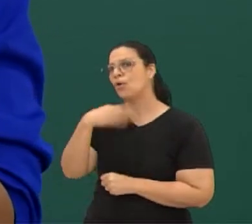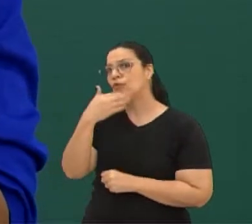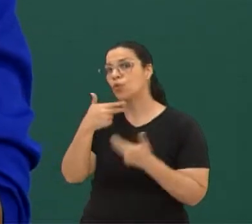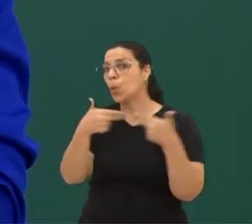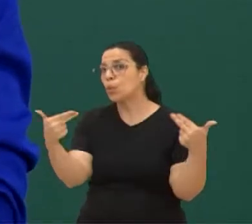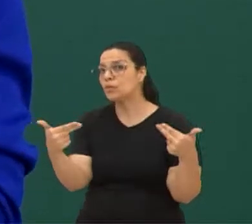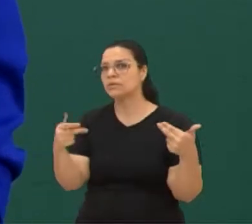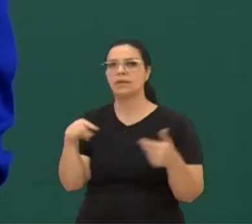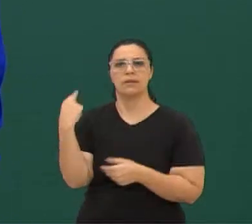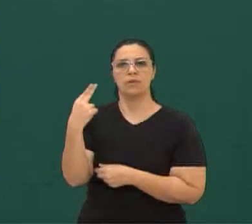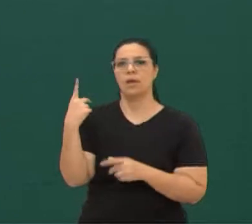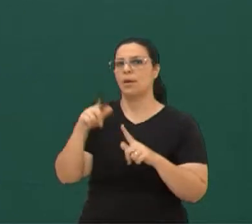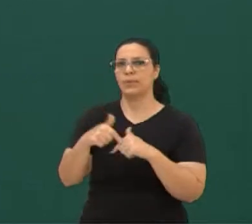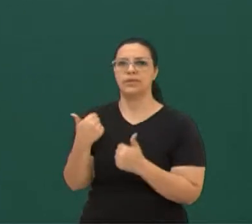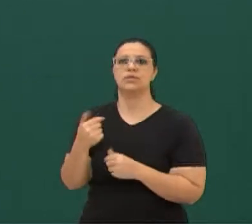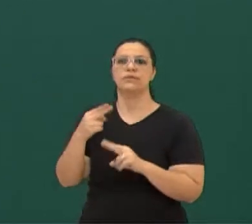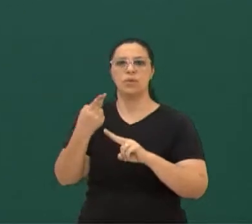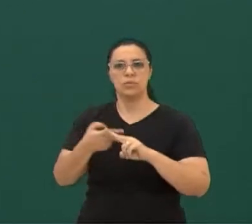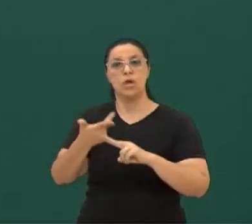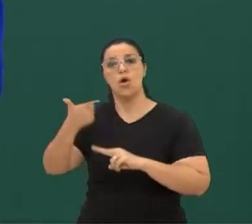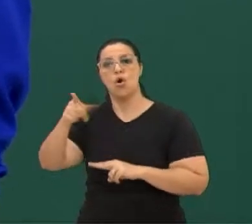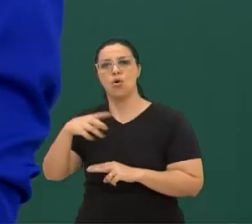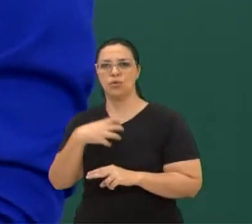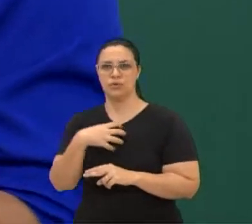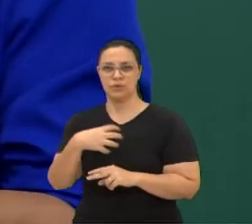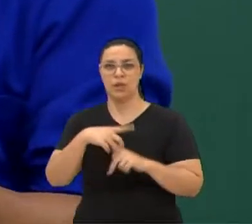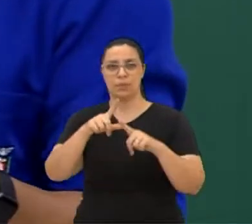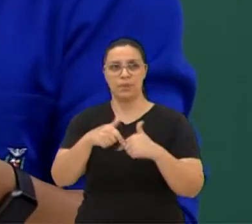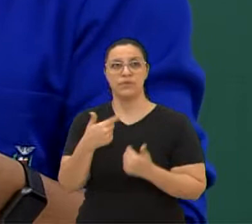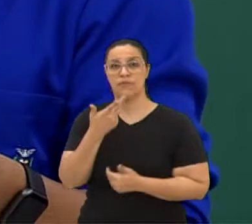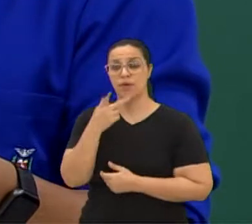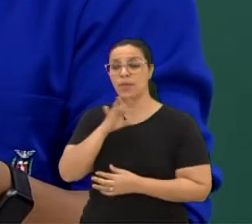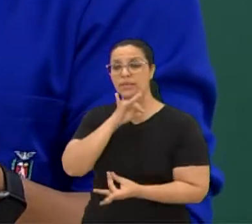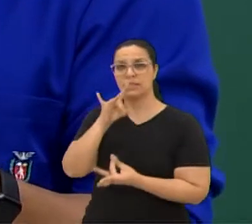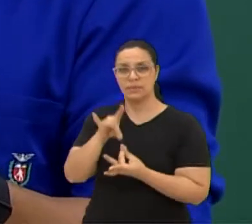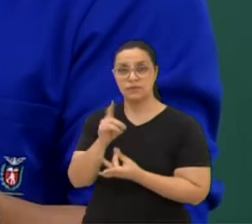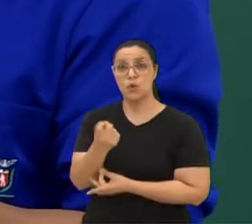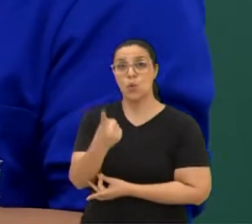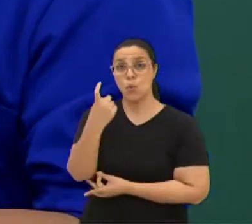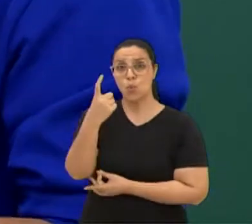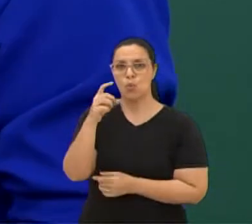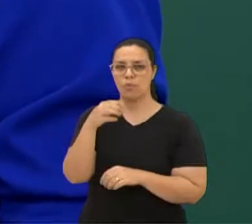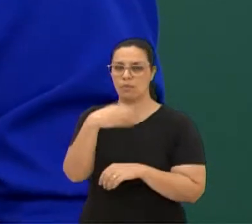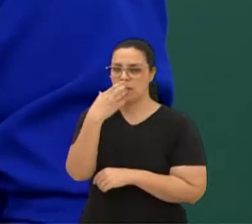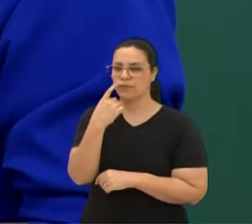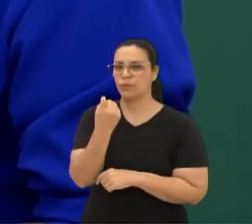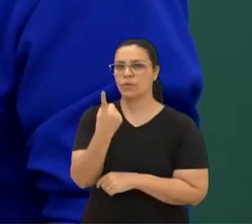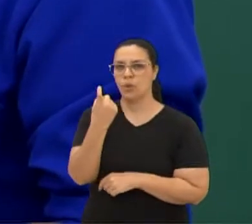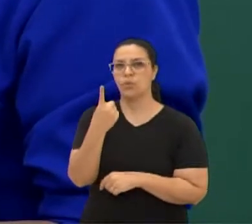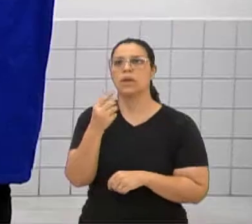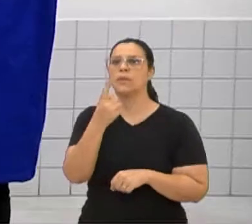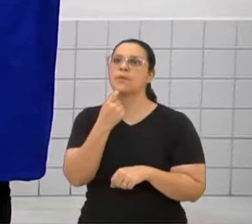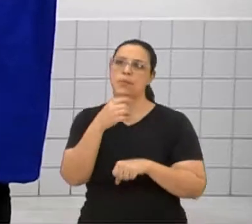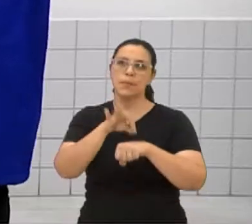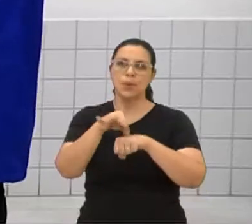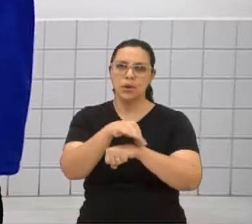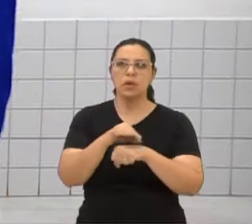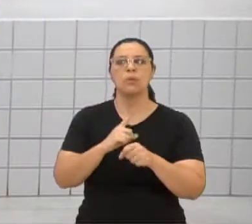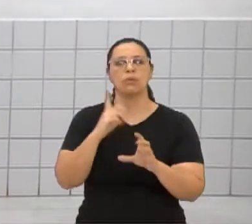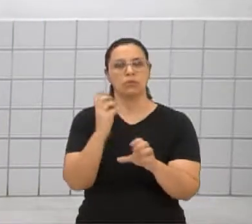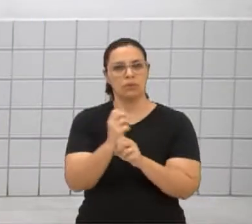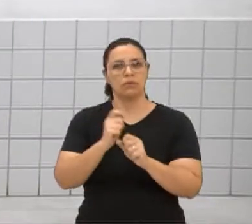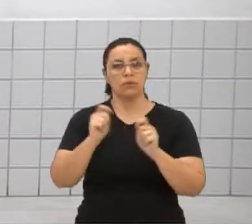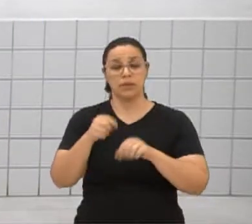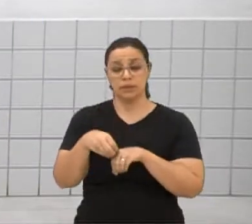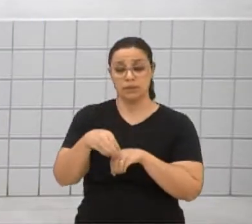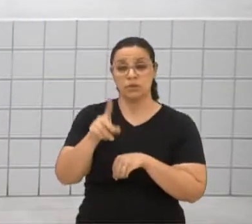você tem que considerar como incontável mas né se você for mais específico falando de diferente caso daqui é o caso